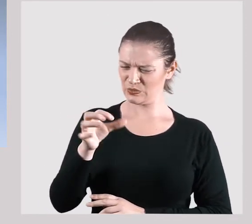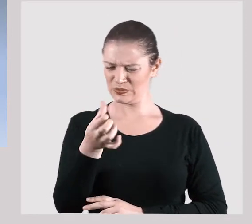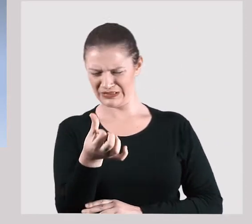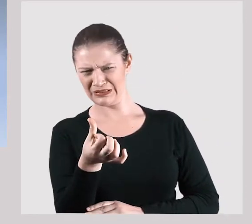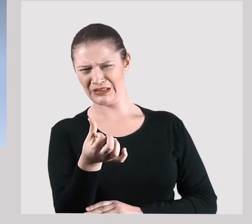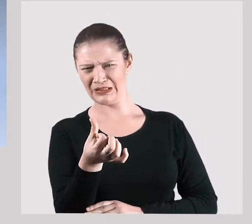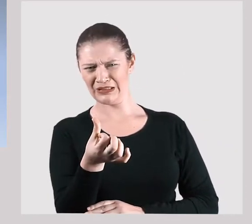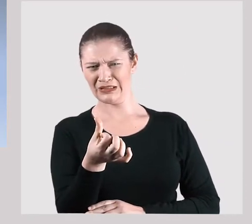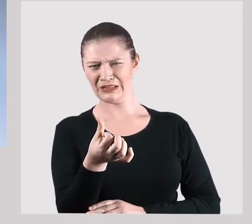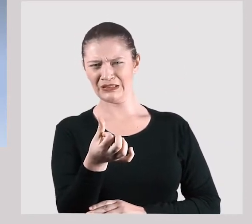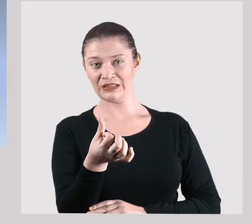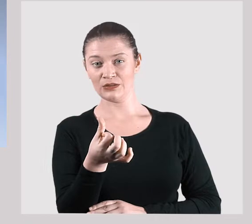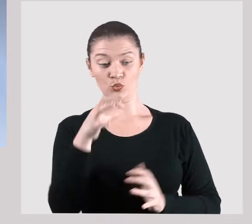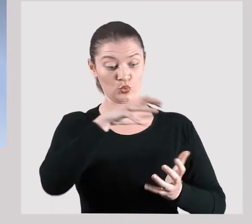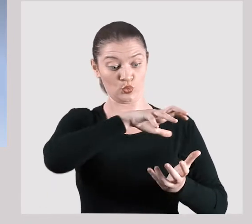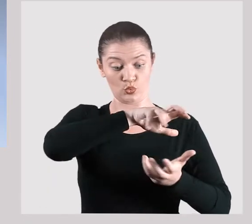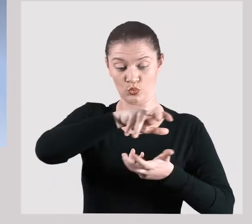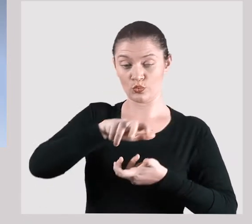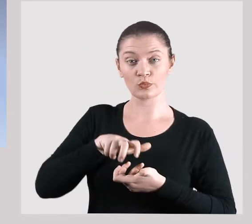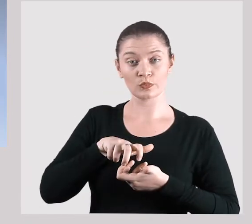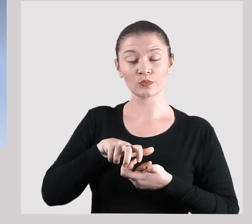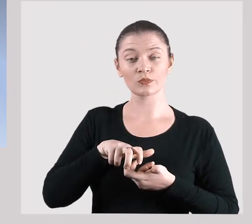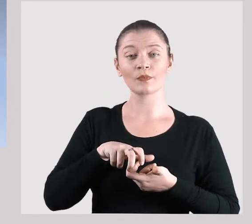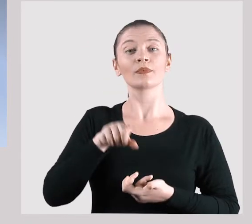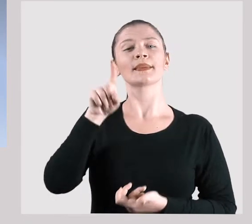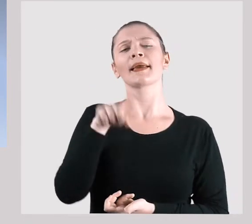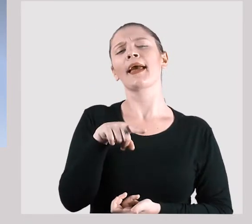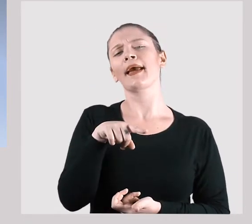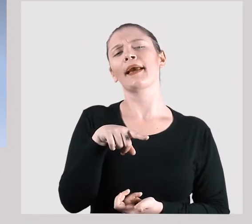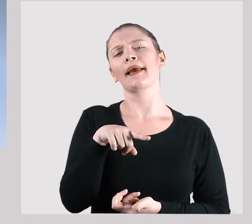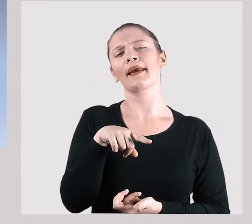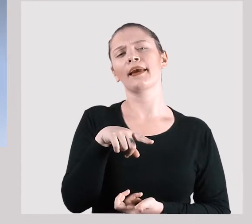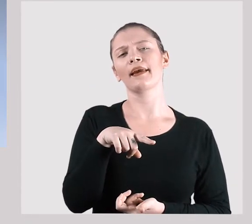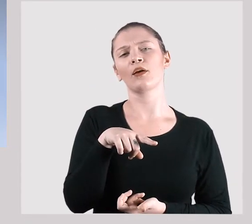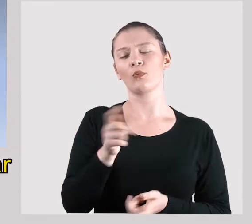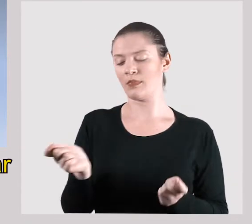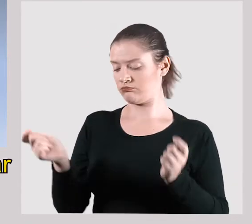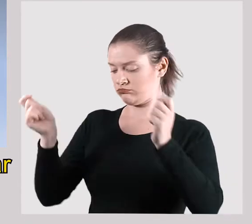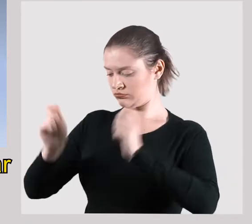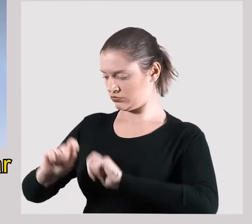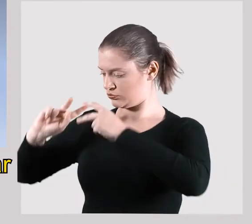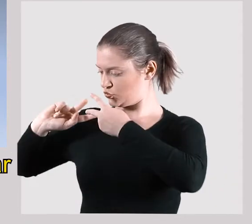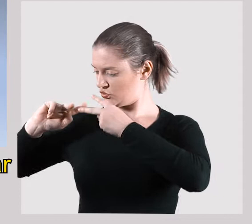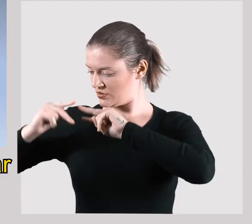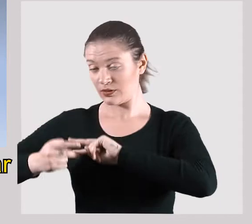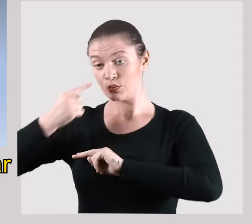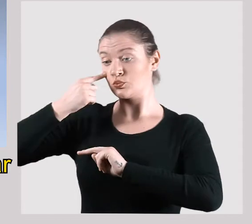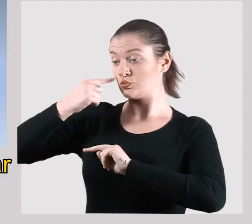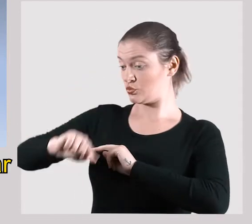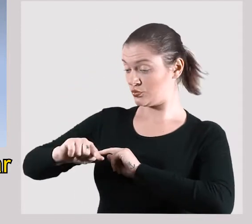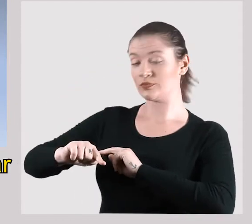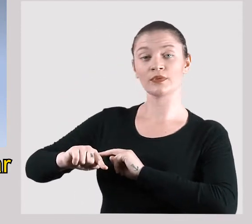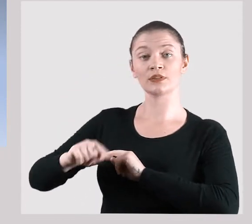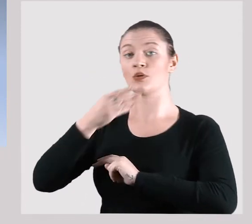0,06 casos no mundo. Então são condições, ou uma condição genética que não se consegue identificar se é